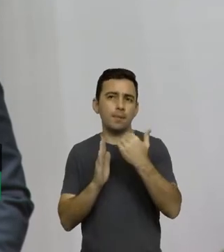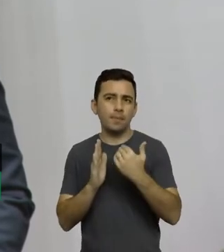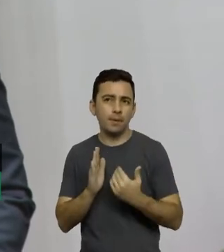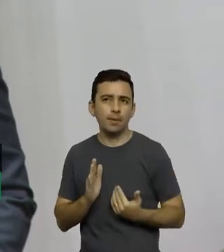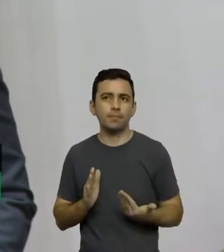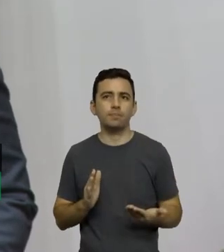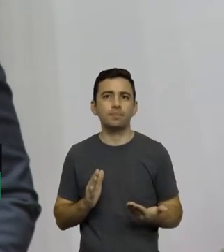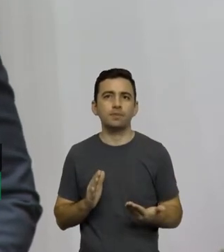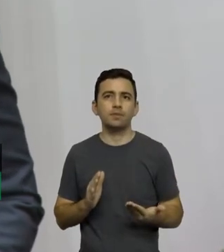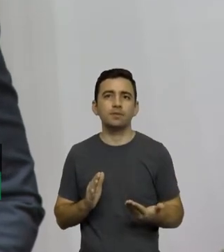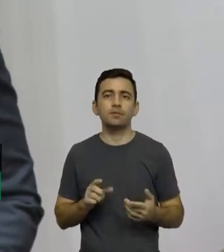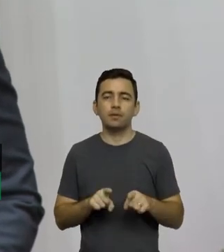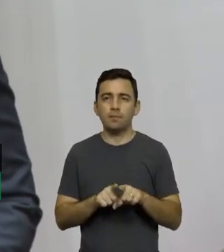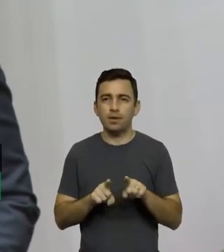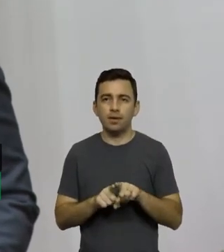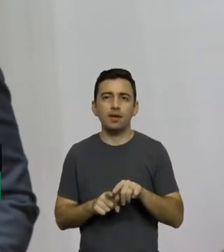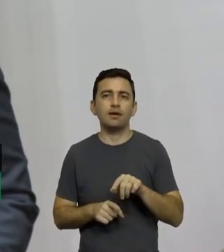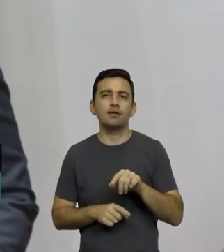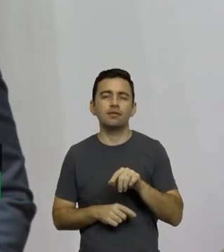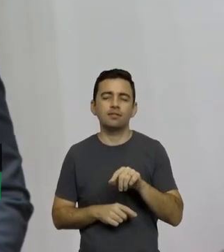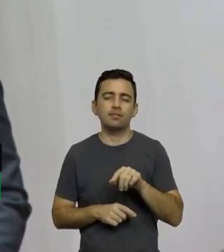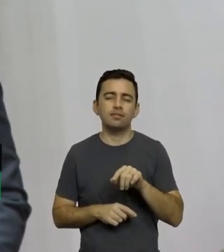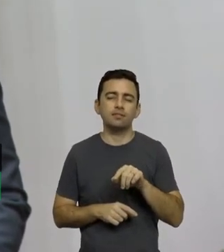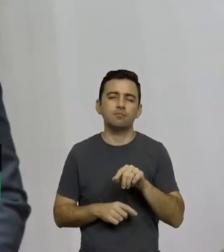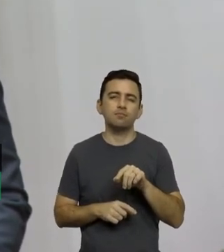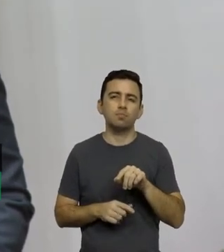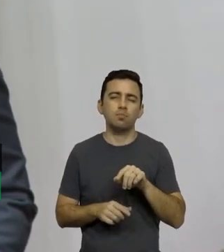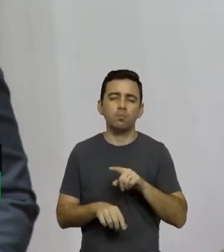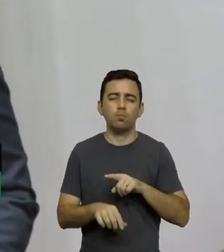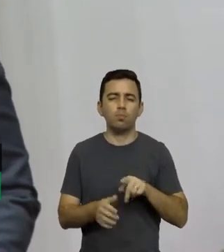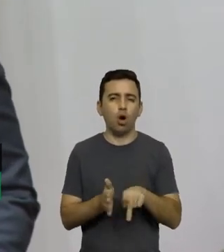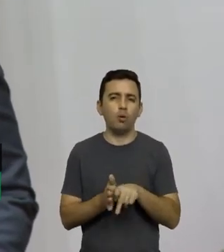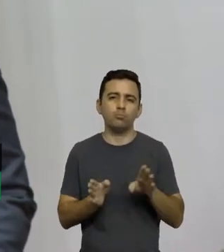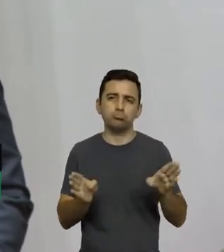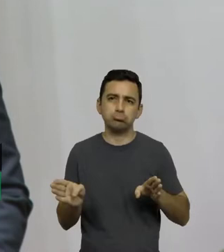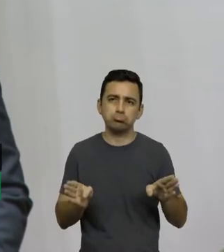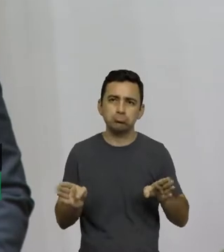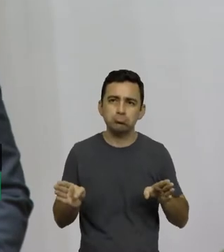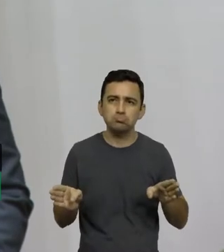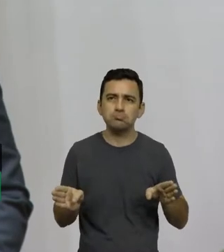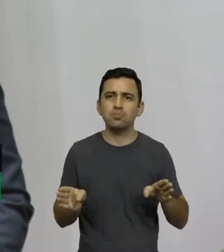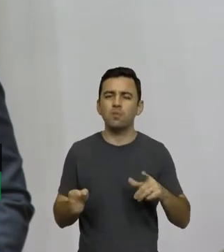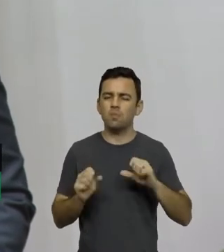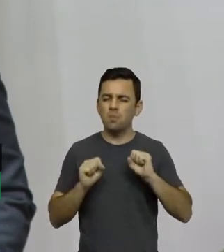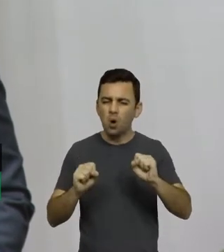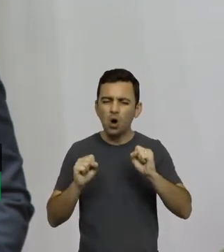militares temporários, também não tem problema. Pode encher de jabuti e mandar para cá.